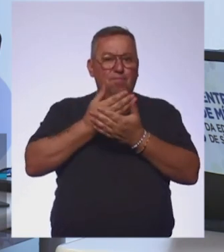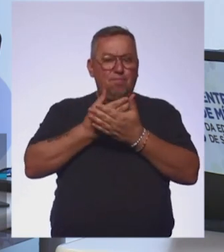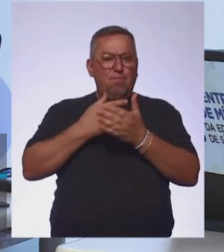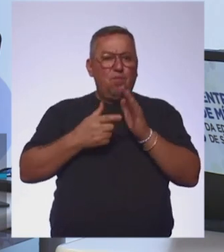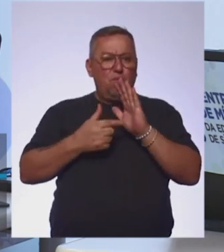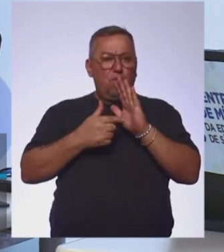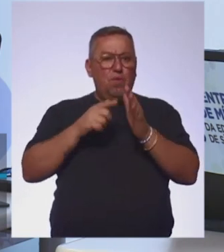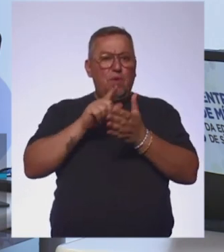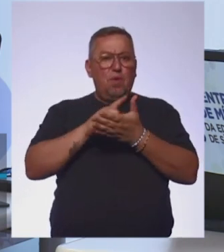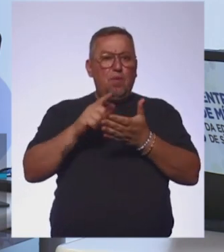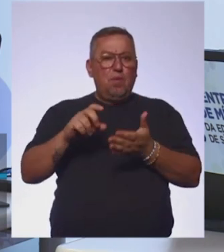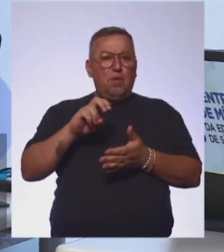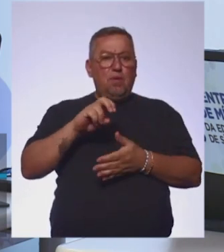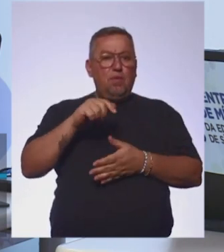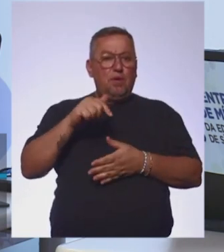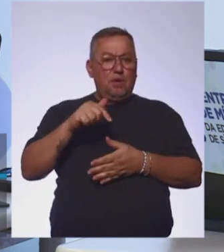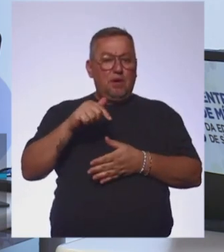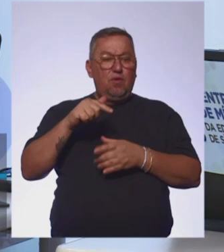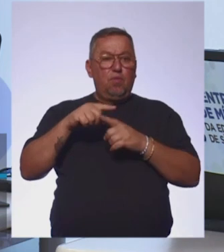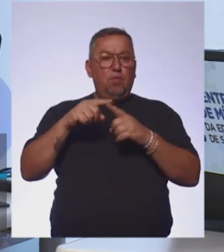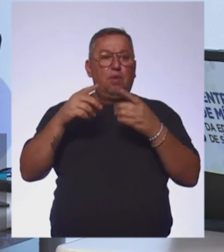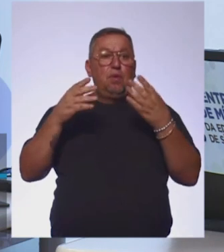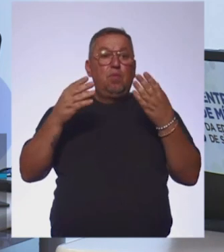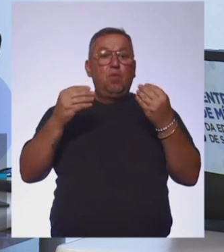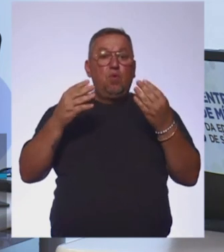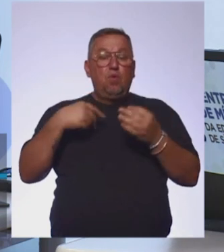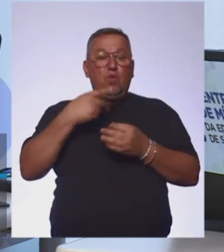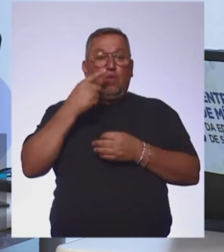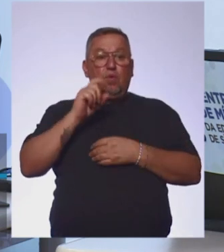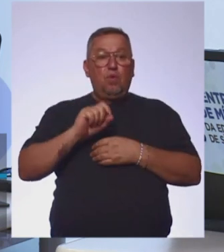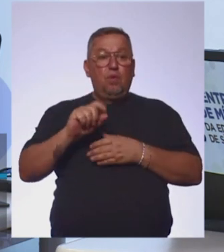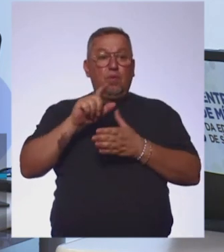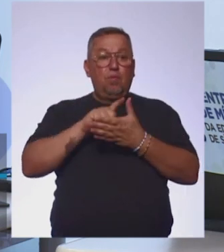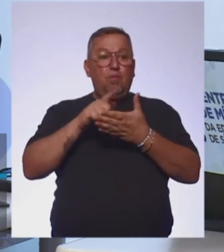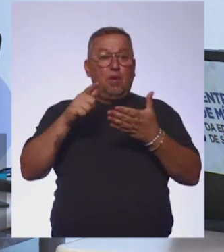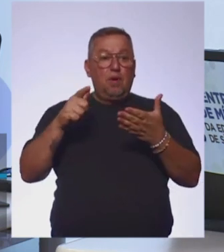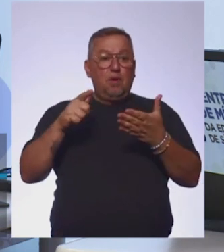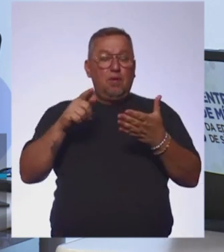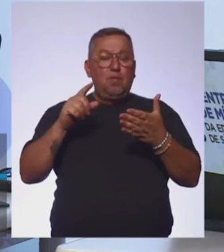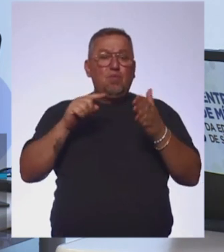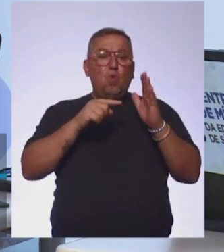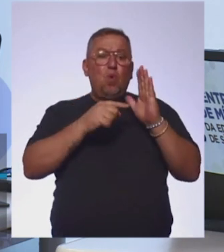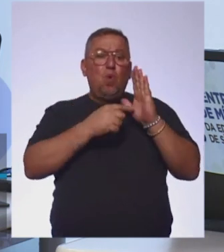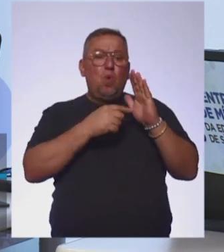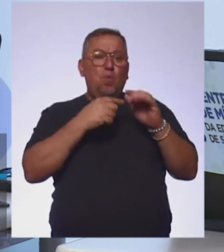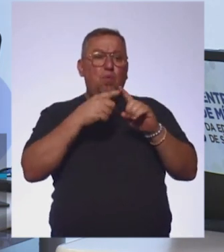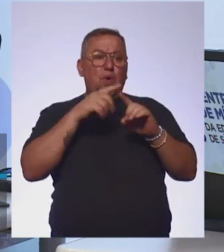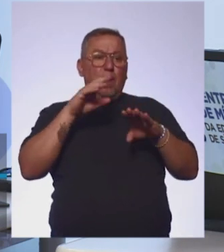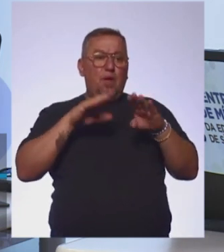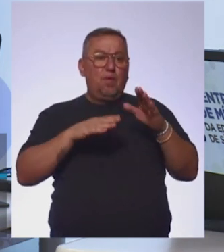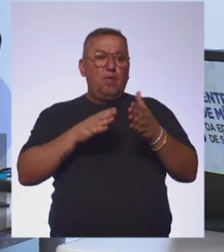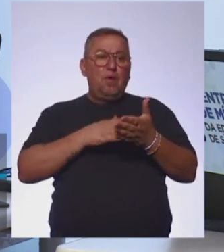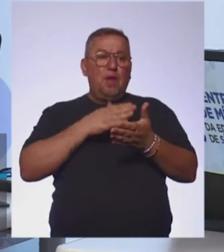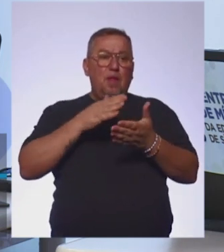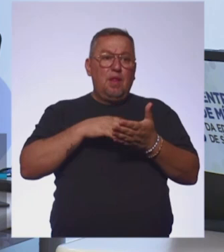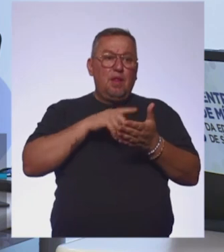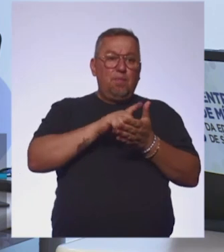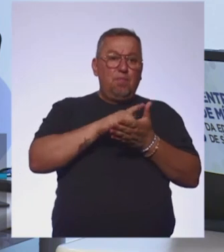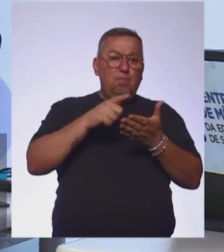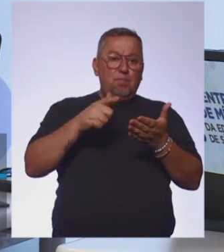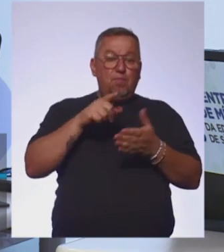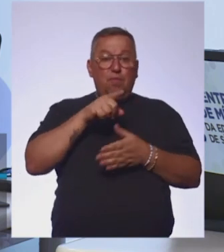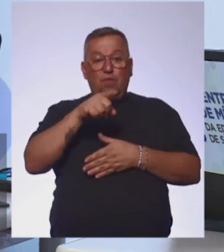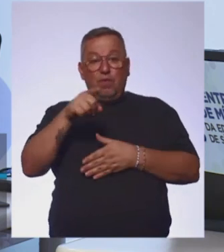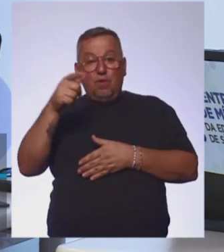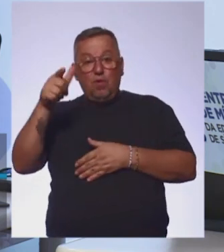pontuar, a página é 57, mas muitos falam da questão da página. A gente parou de pontuar, porque, gente, às vezes, para a gente, o caderno está com uma página,